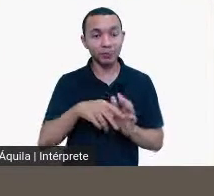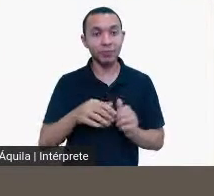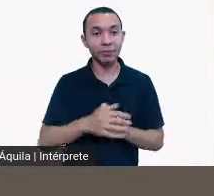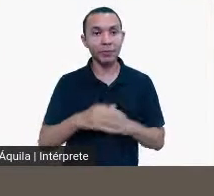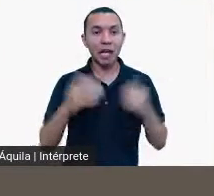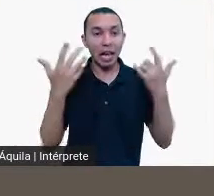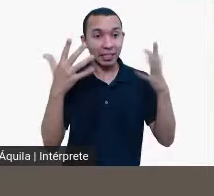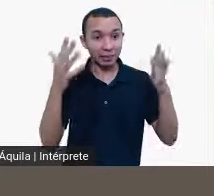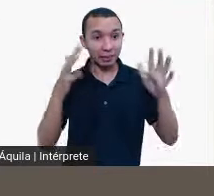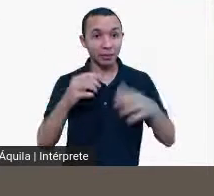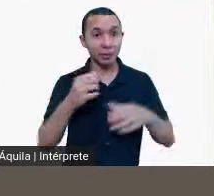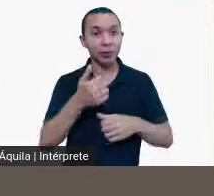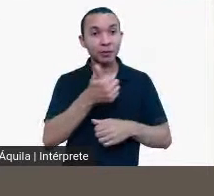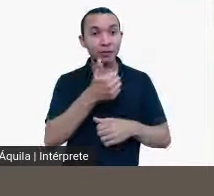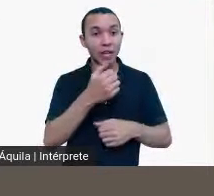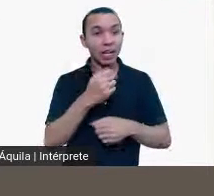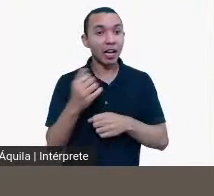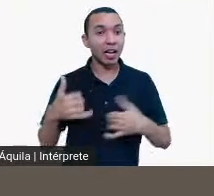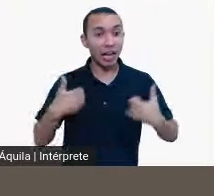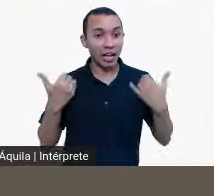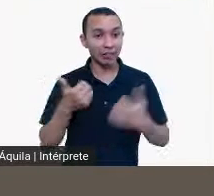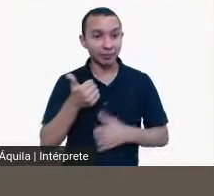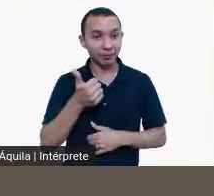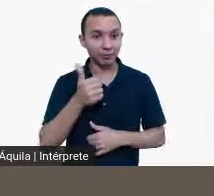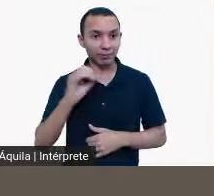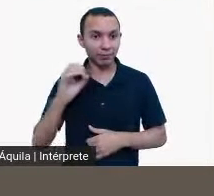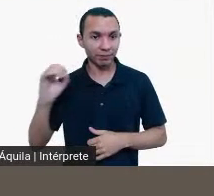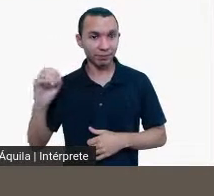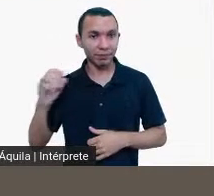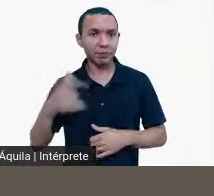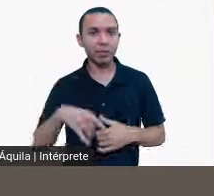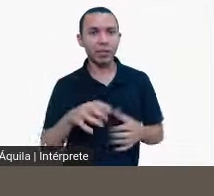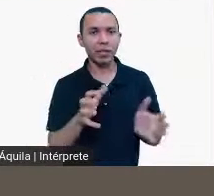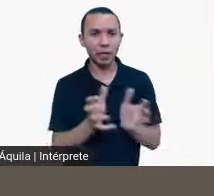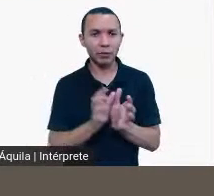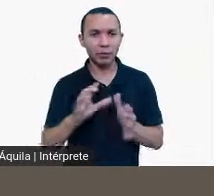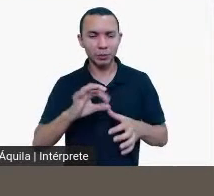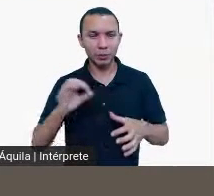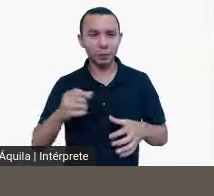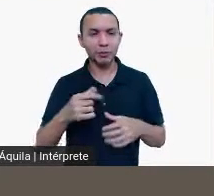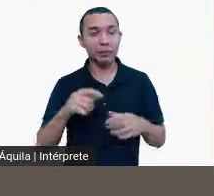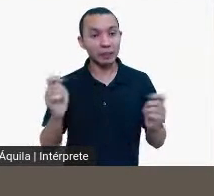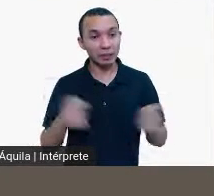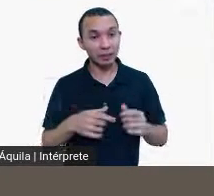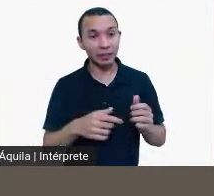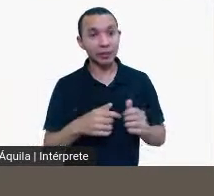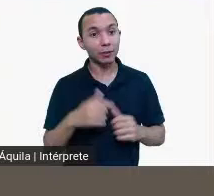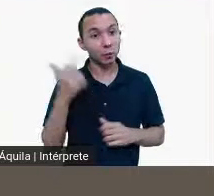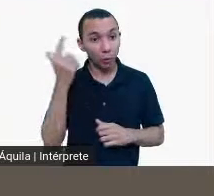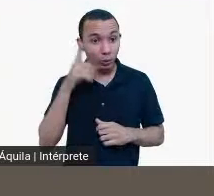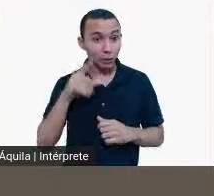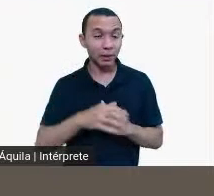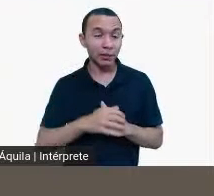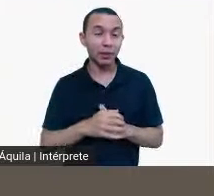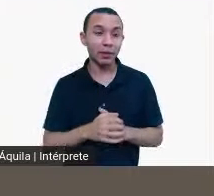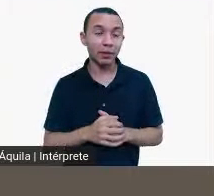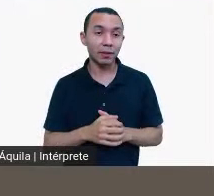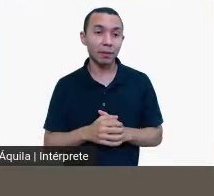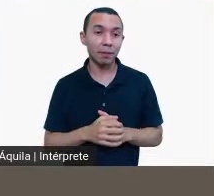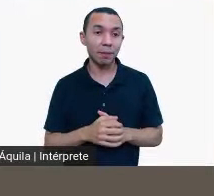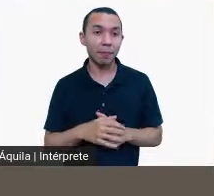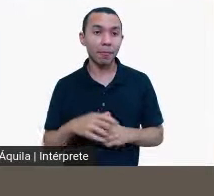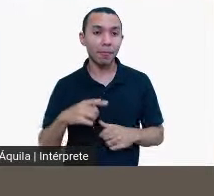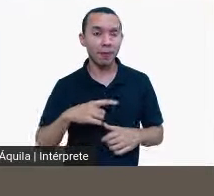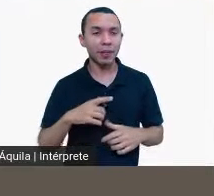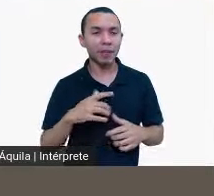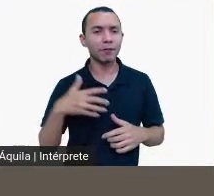do centenário, fosse adquirida pela comissão. Isso não dá certo, não é? Há uma série de senões